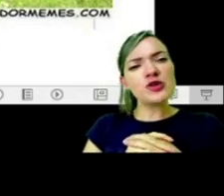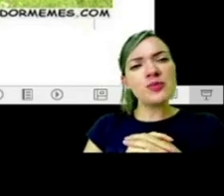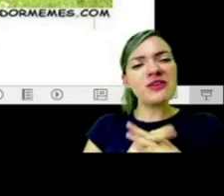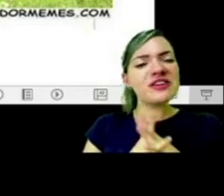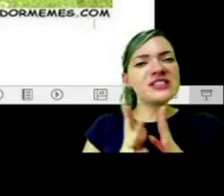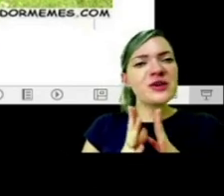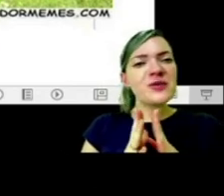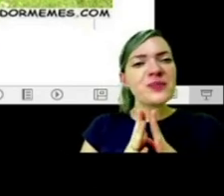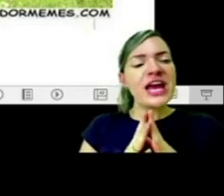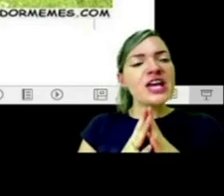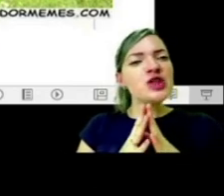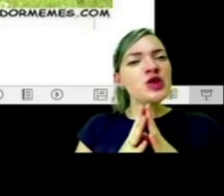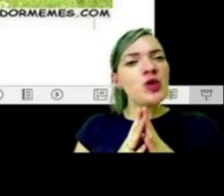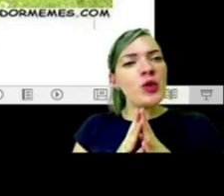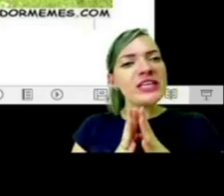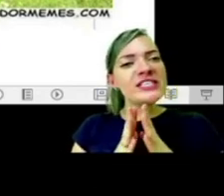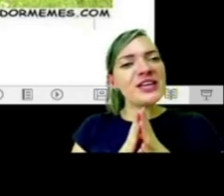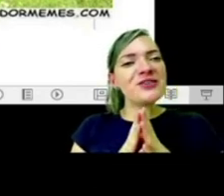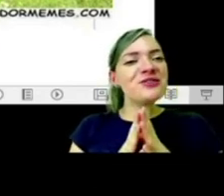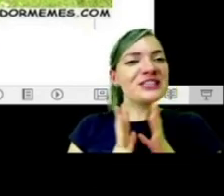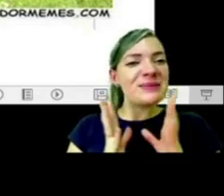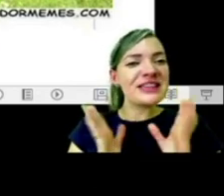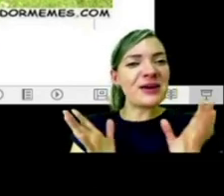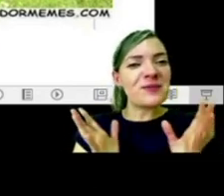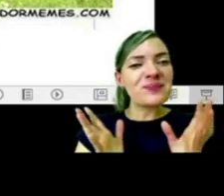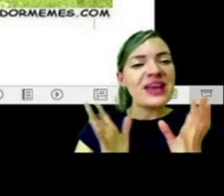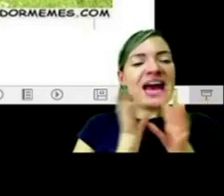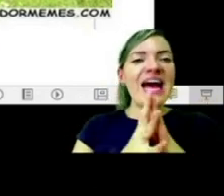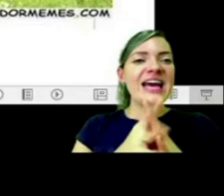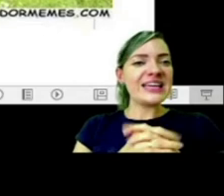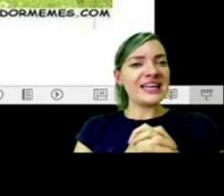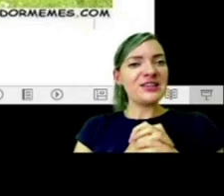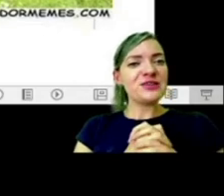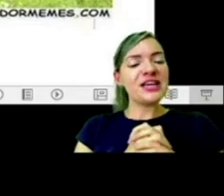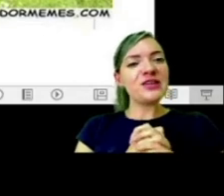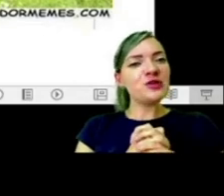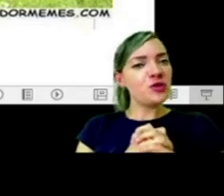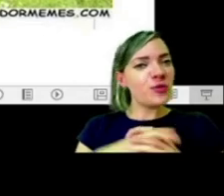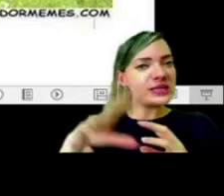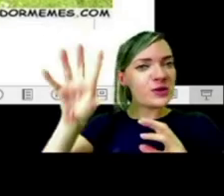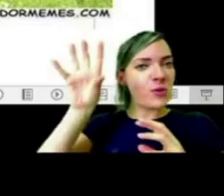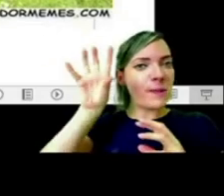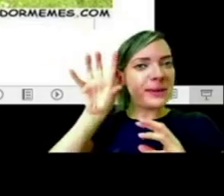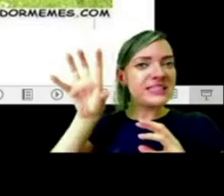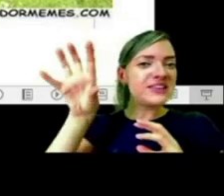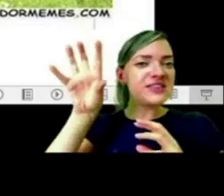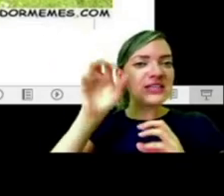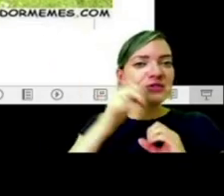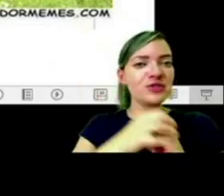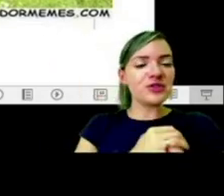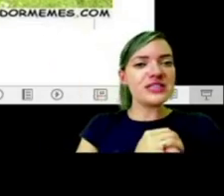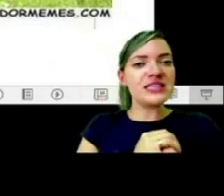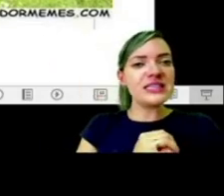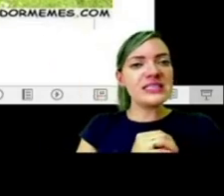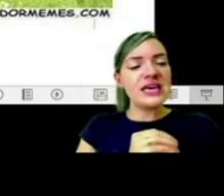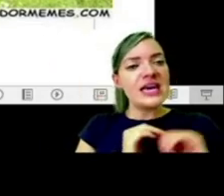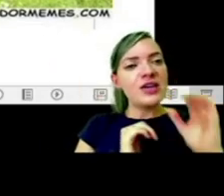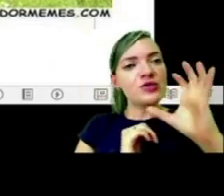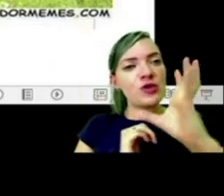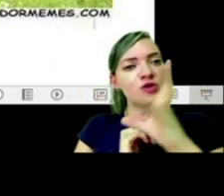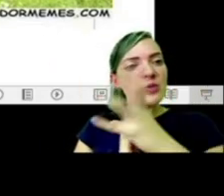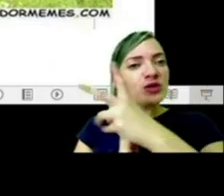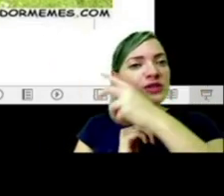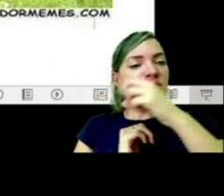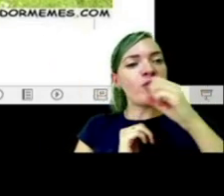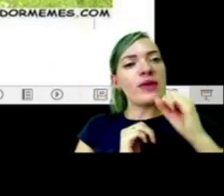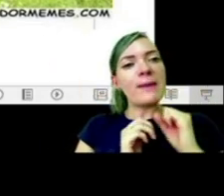conteúdo e achou super facinho no ensino fundamental. Ah, Renata, eu sei que tudo começa com uma planta fazendo fotossíntese e